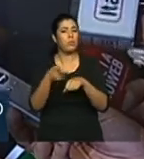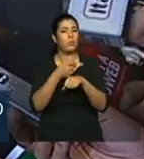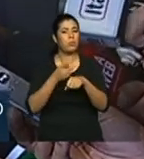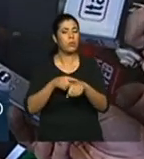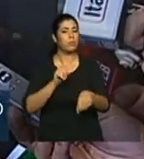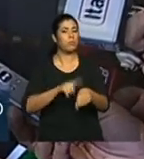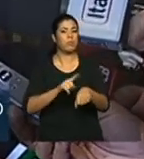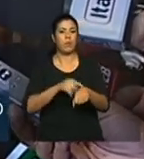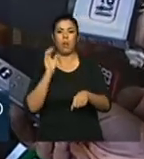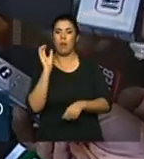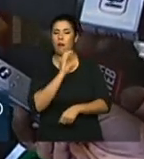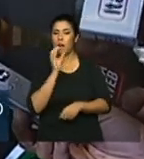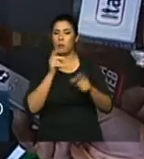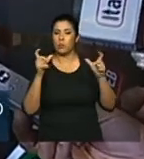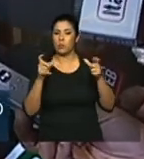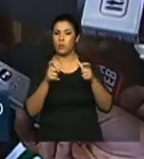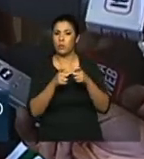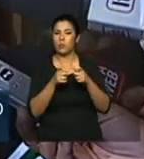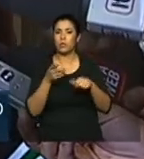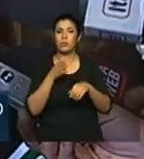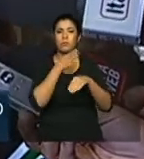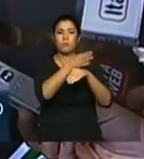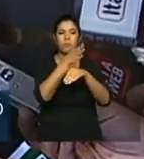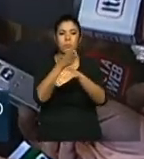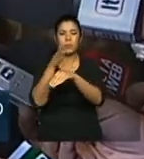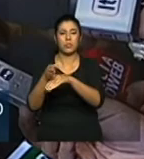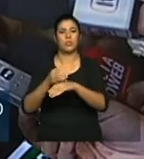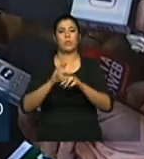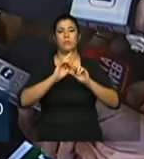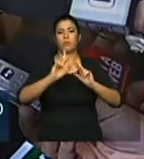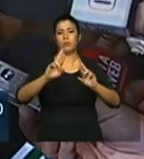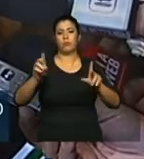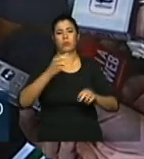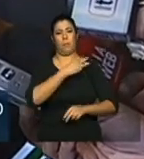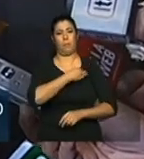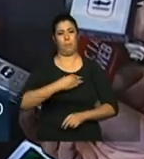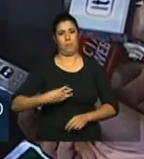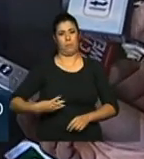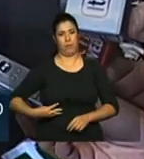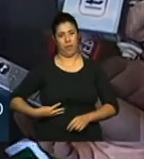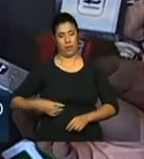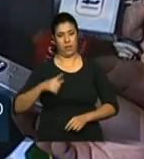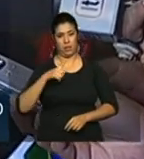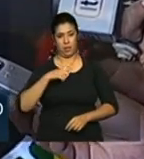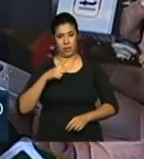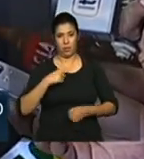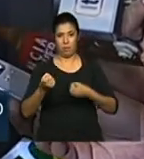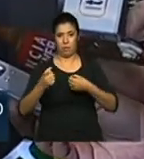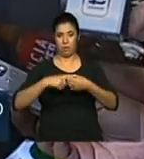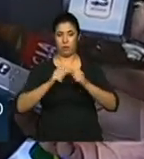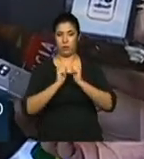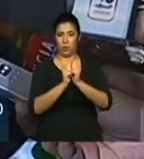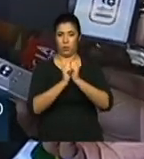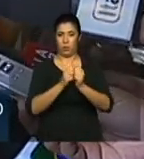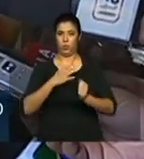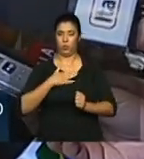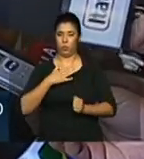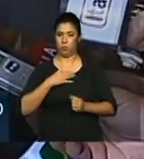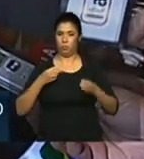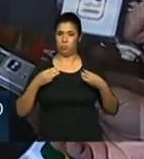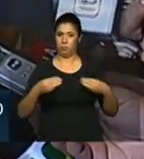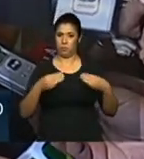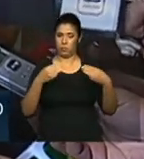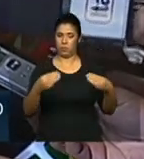prazo, todas as ministras e ministros que tenham áreas afins com o nosso ministério, e